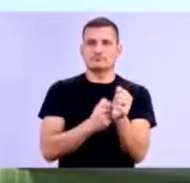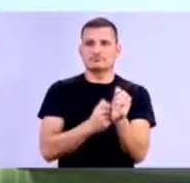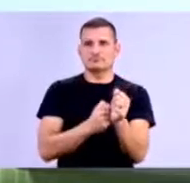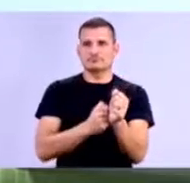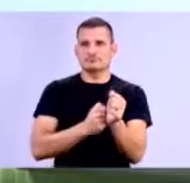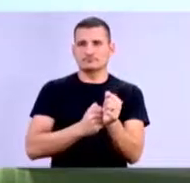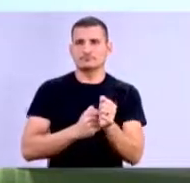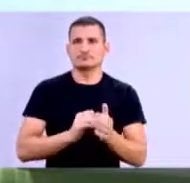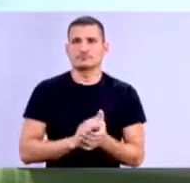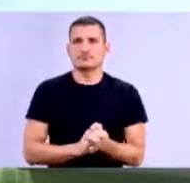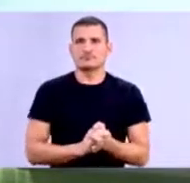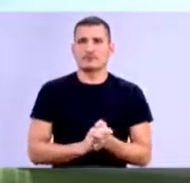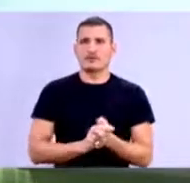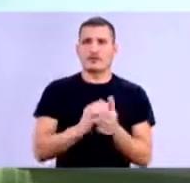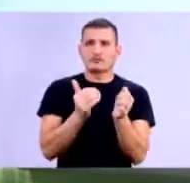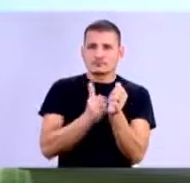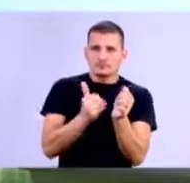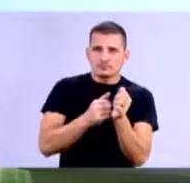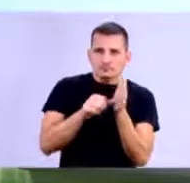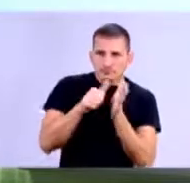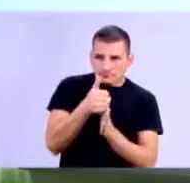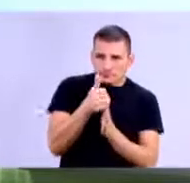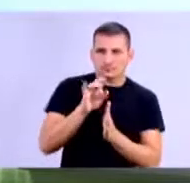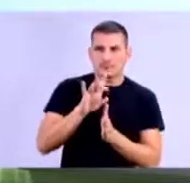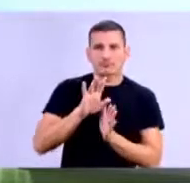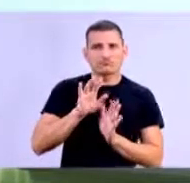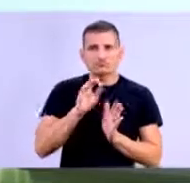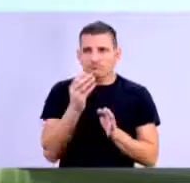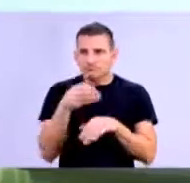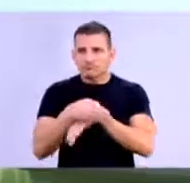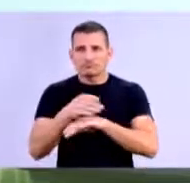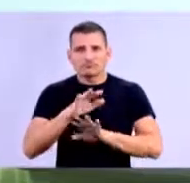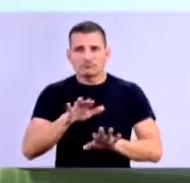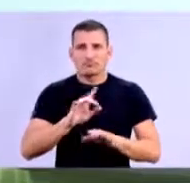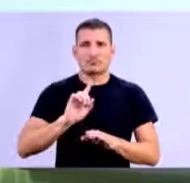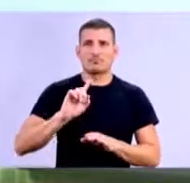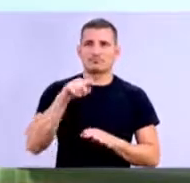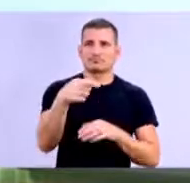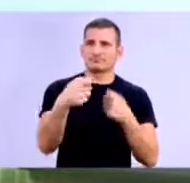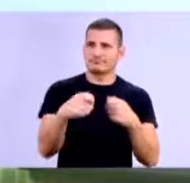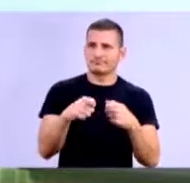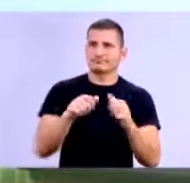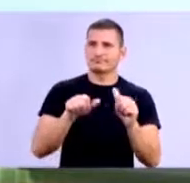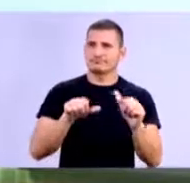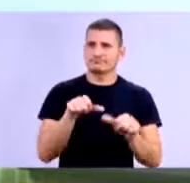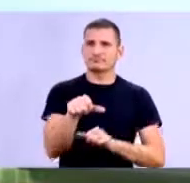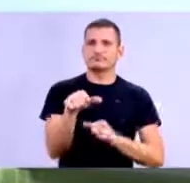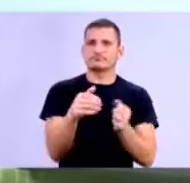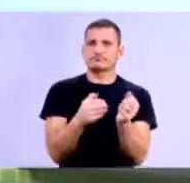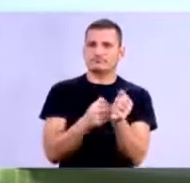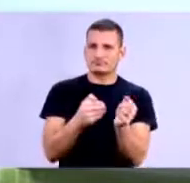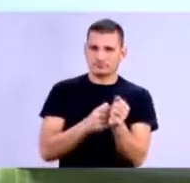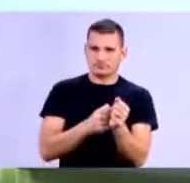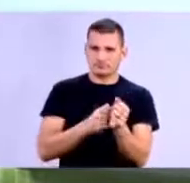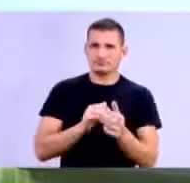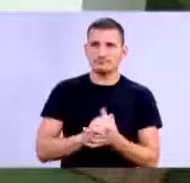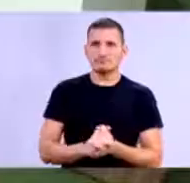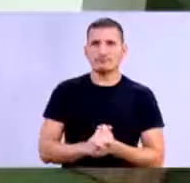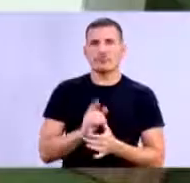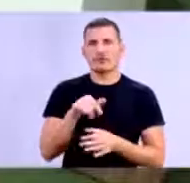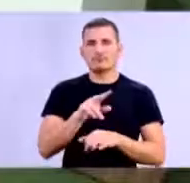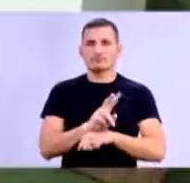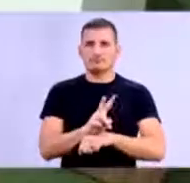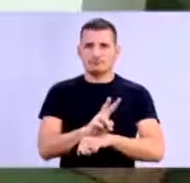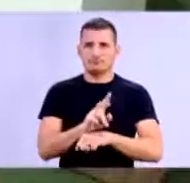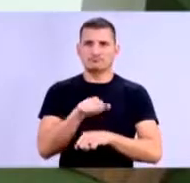senha inicial é só para o primeiro acesso. Depois a gente tem que trocar essa senha. Professora, é uma medida de segurança